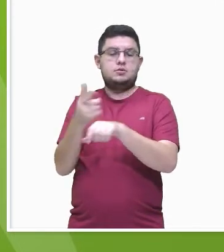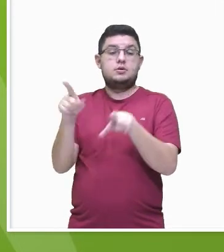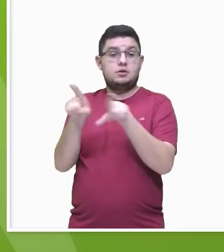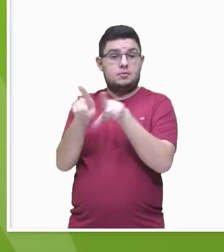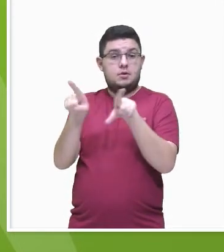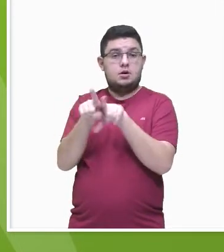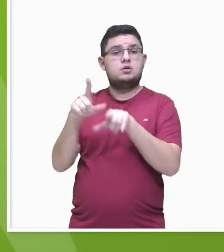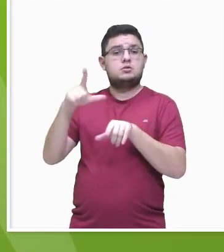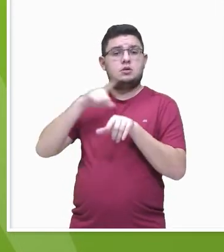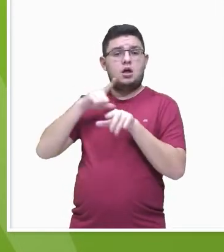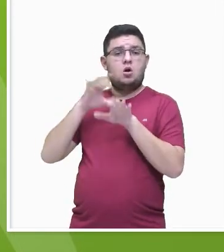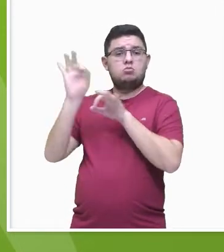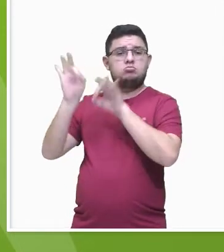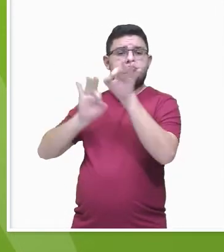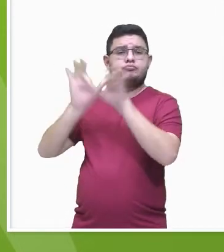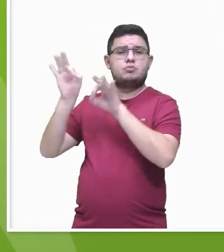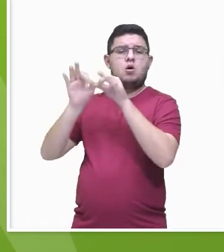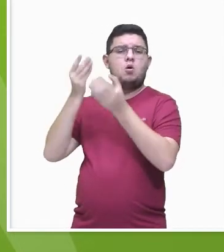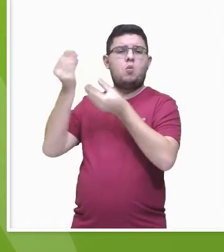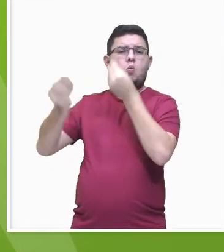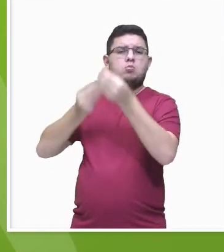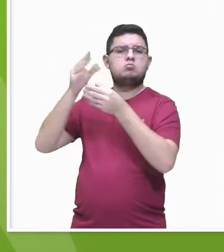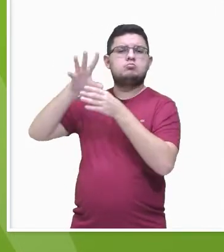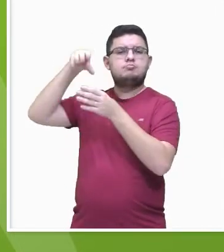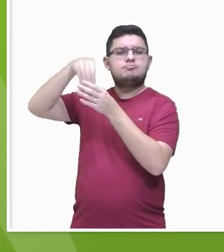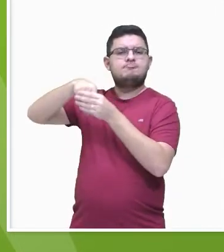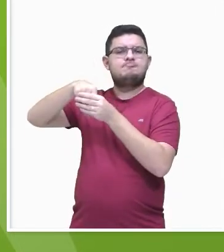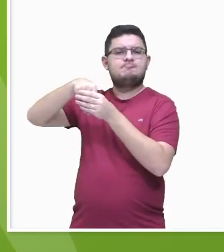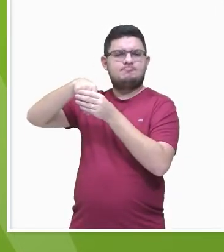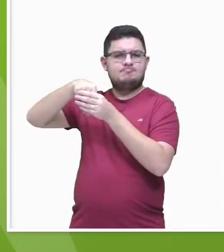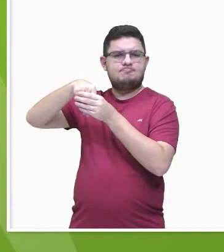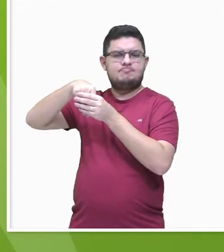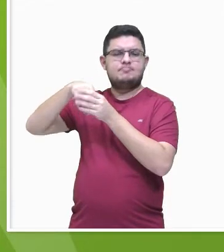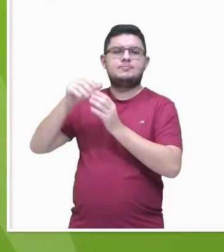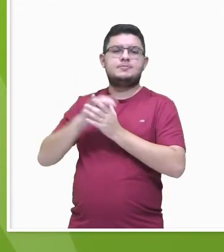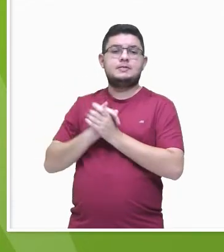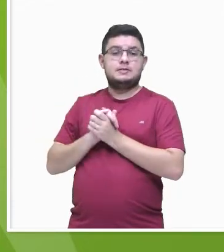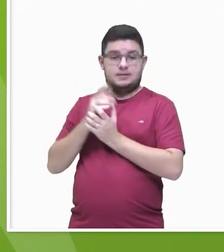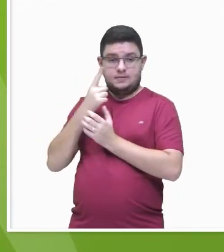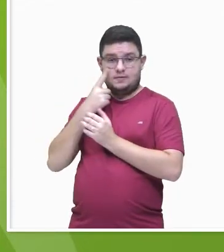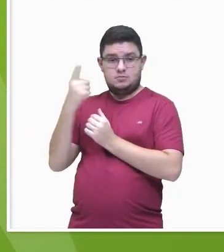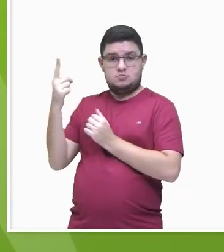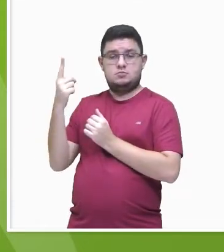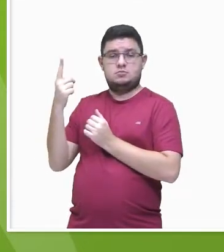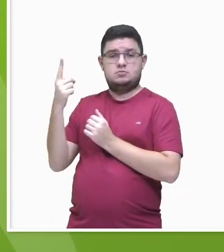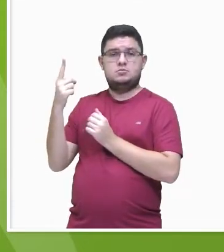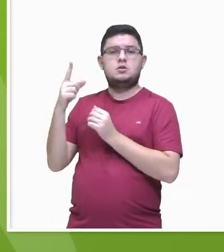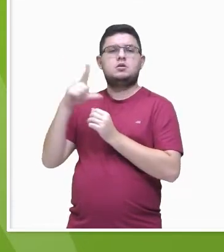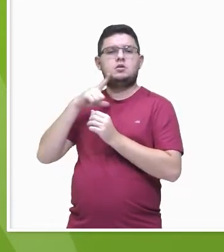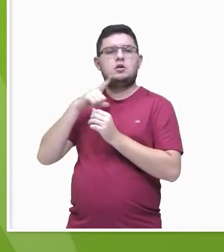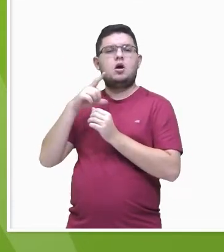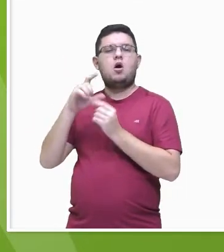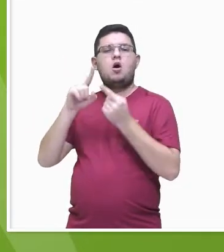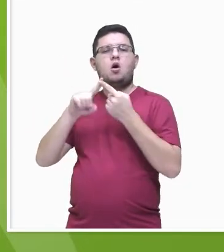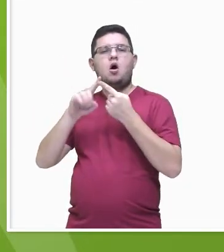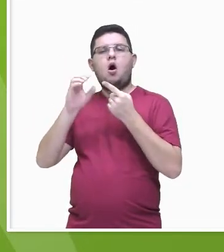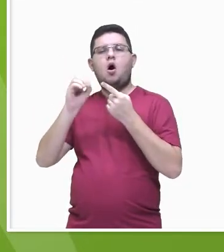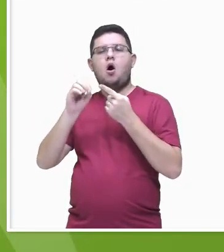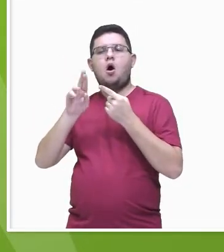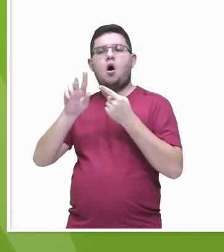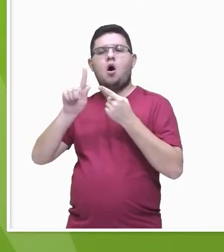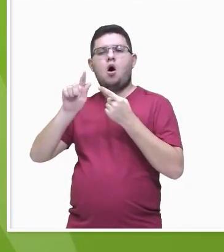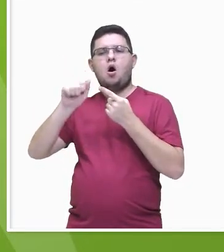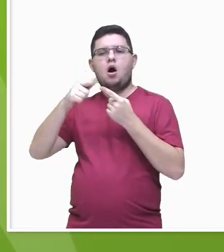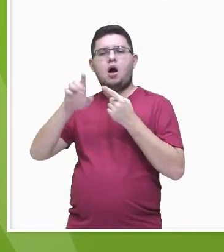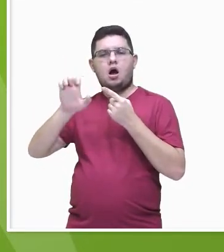gente tem um esquema mostrando um pouco da sua anatomia interna, como estão organizados aí os seus órgãos e também como que